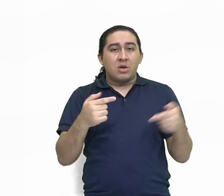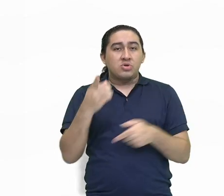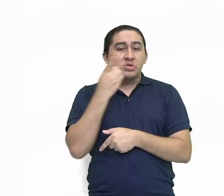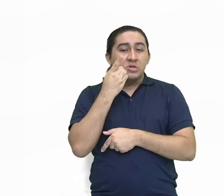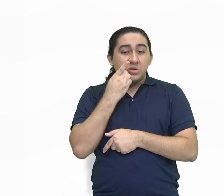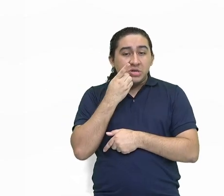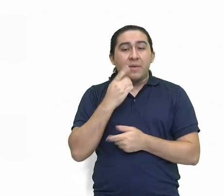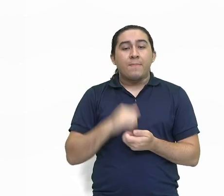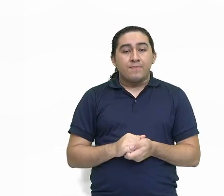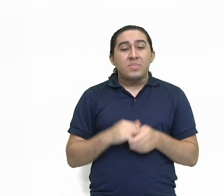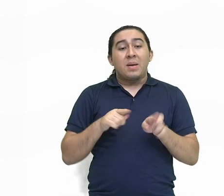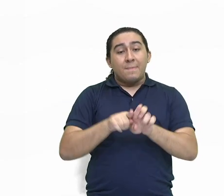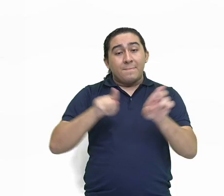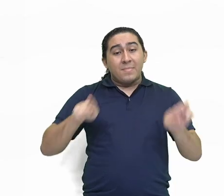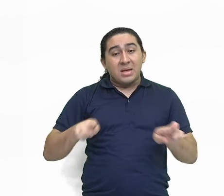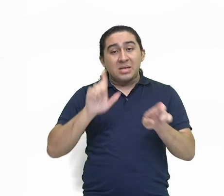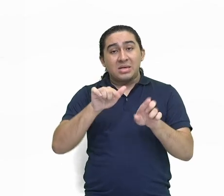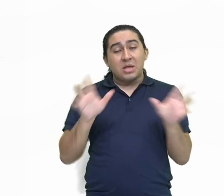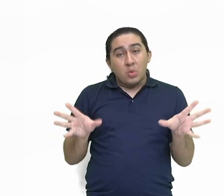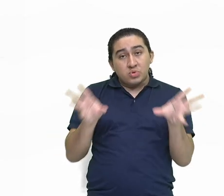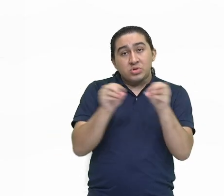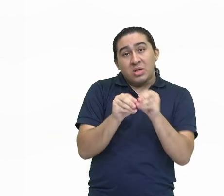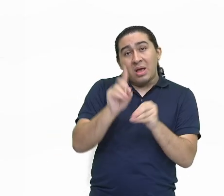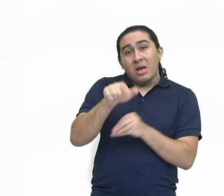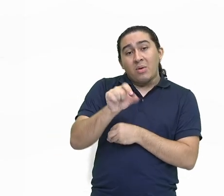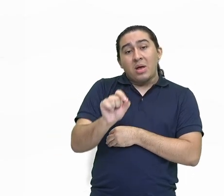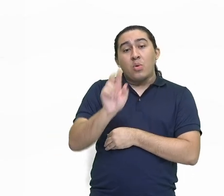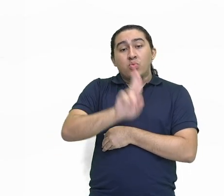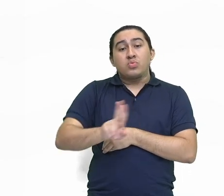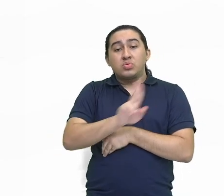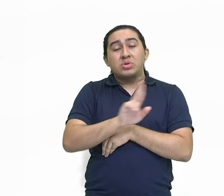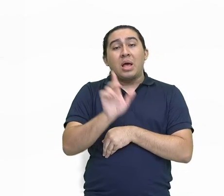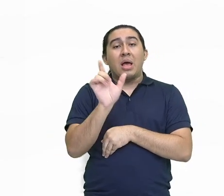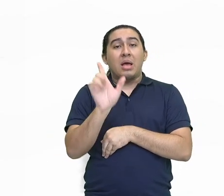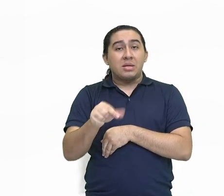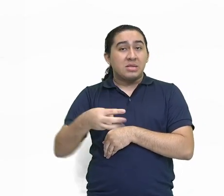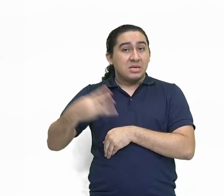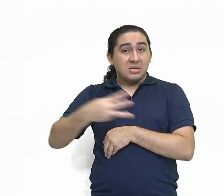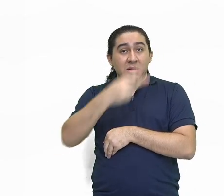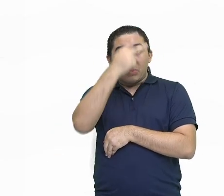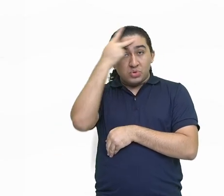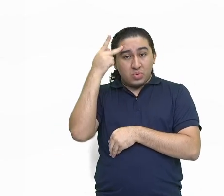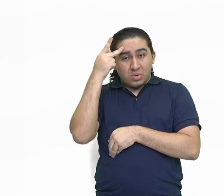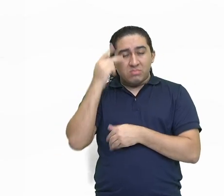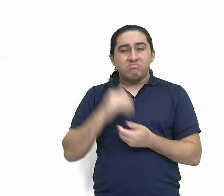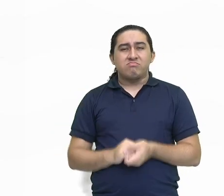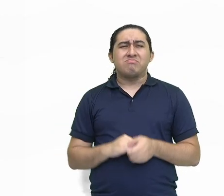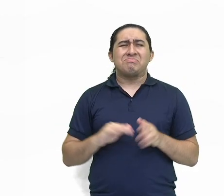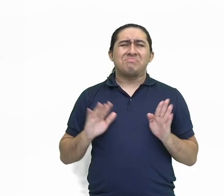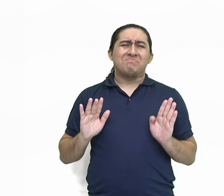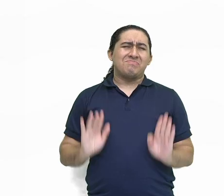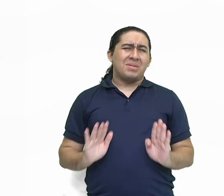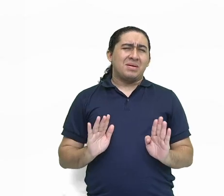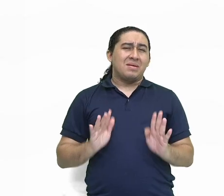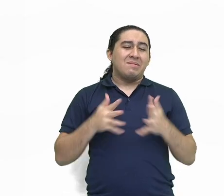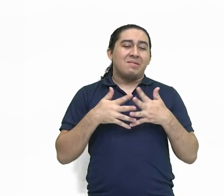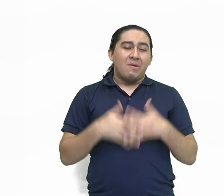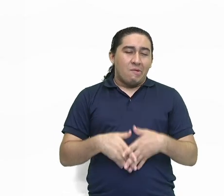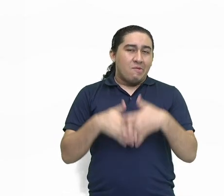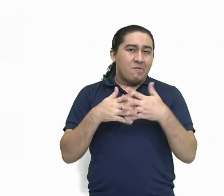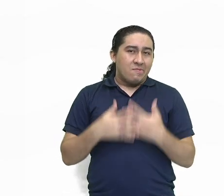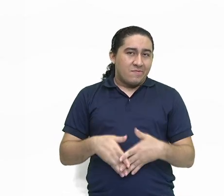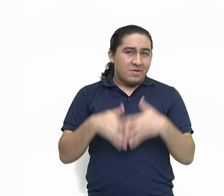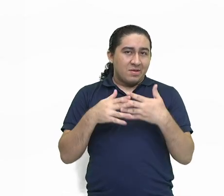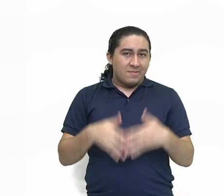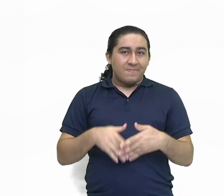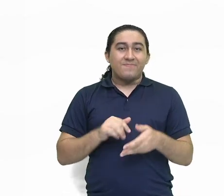dia, a conjunção de você é com base na terceira pessoa. Professor, agora confundiu